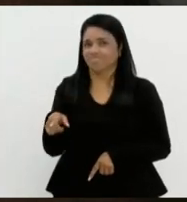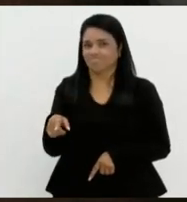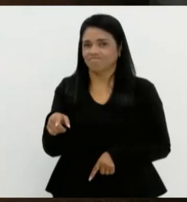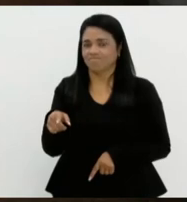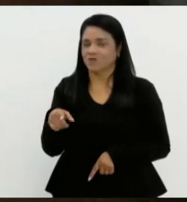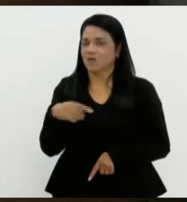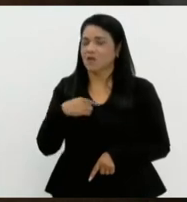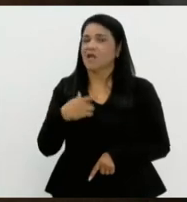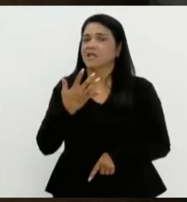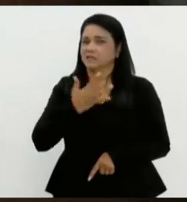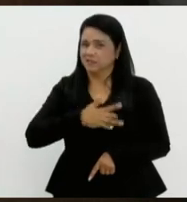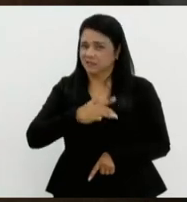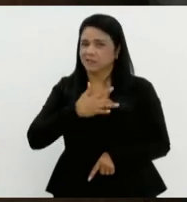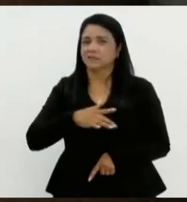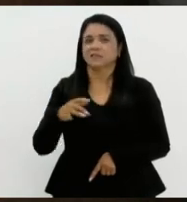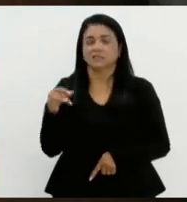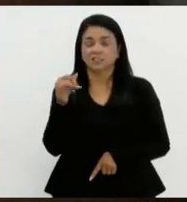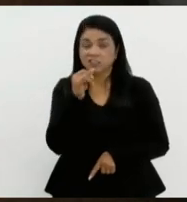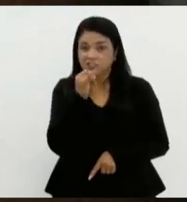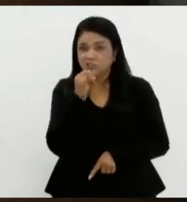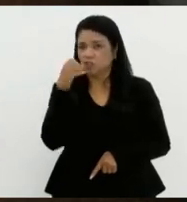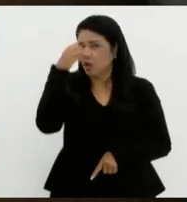um absurdo, e